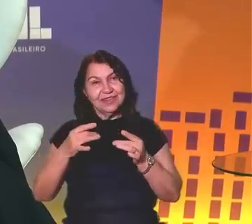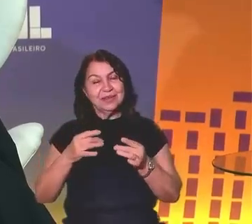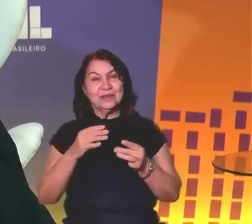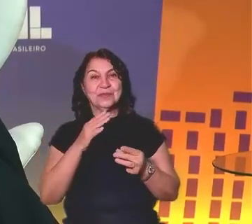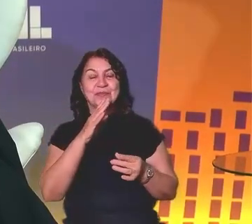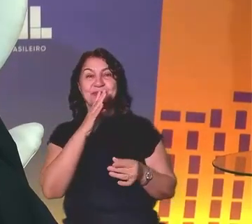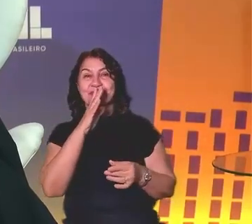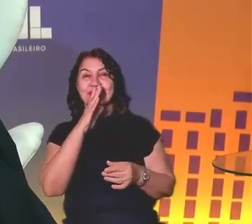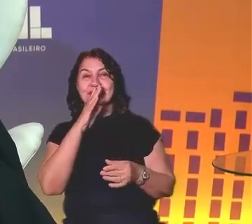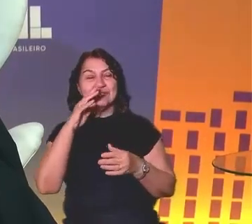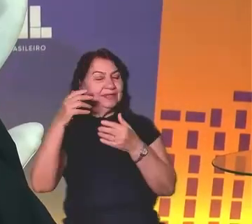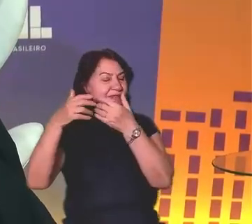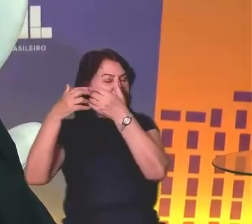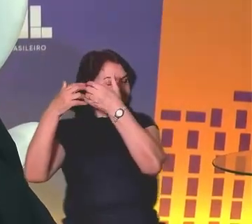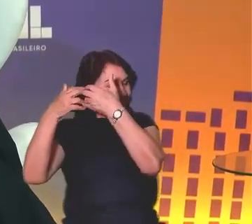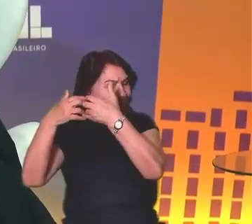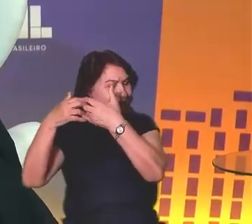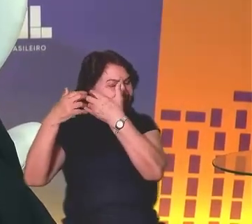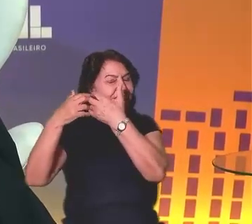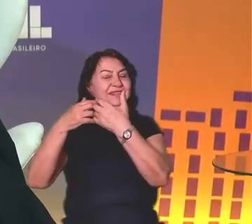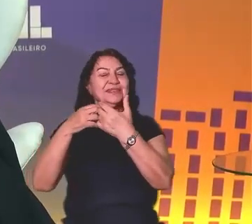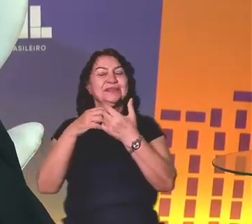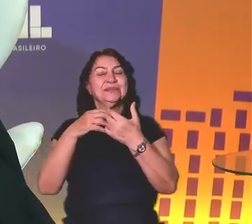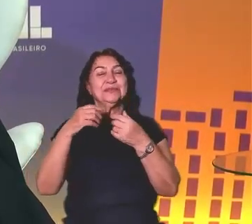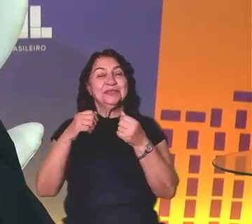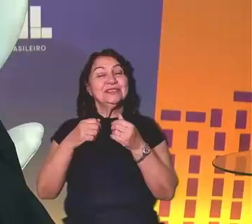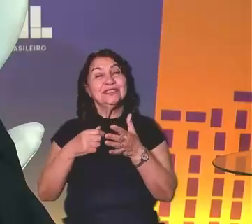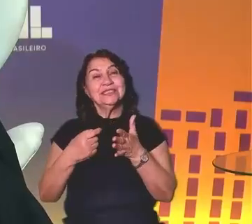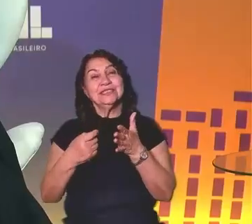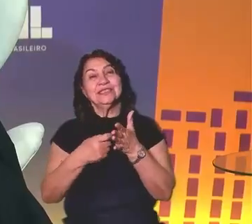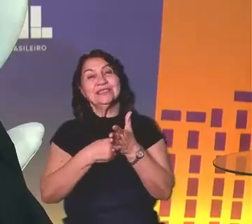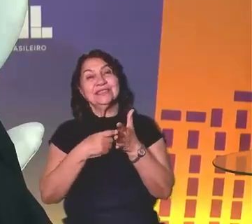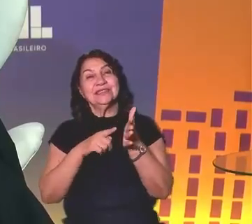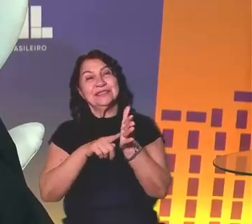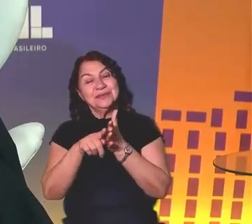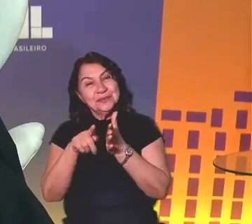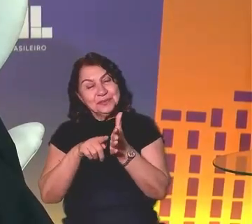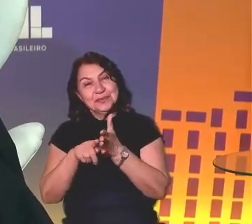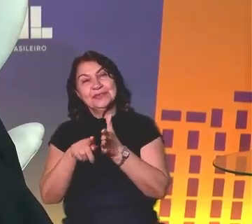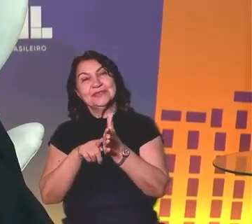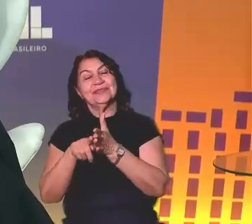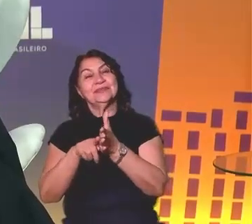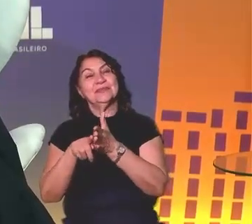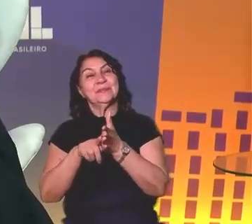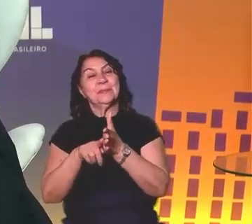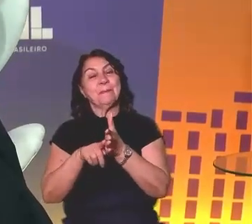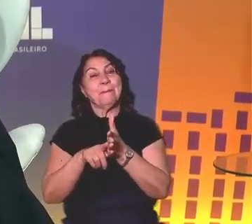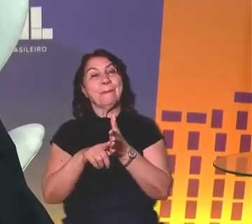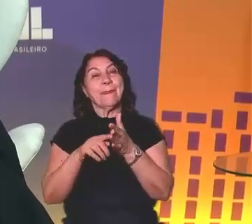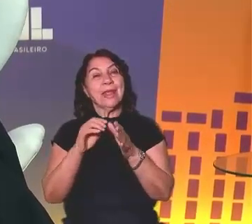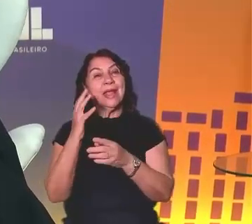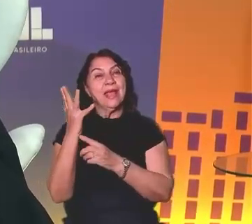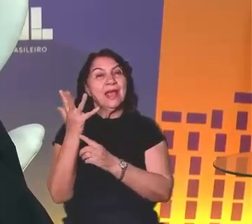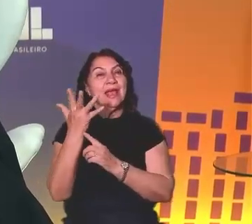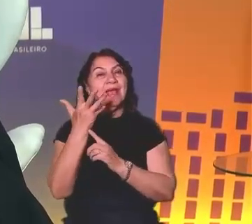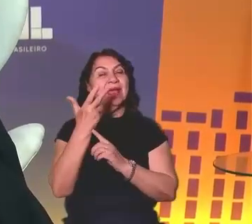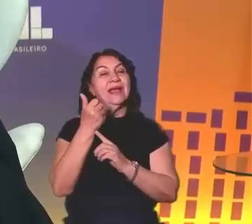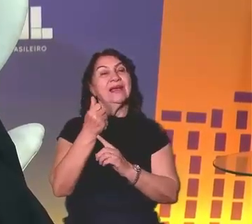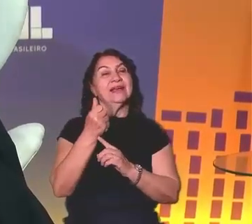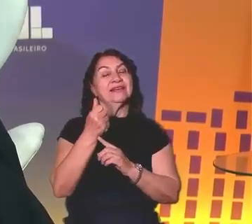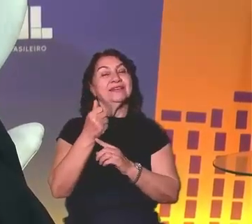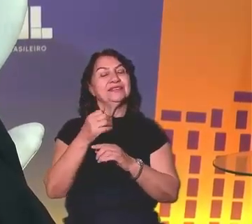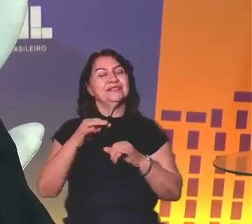nele que mora a reflexão, e para a gente refletir tem que partir de um questionamento. Eu acho que a arte é feita para isso também. Você pôr o dedo na